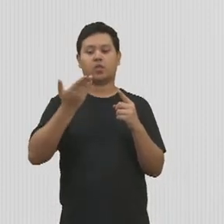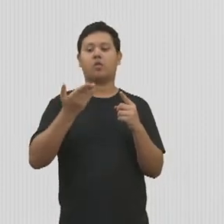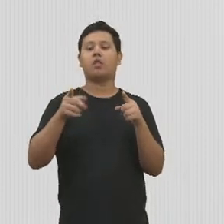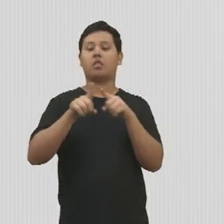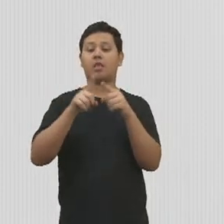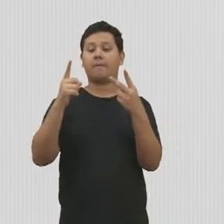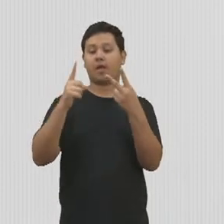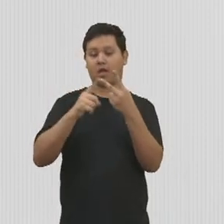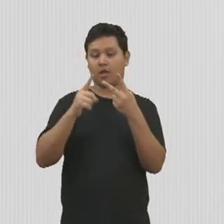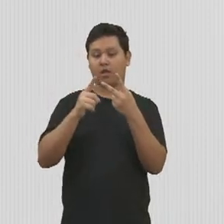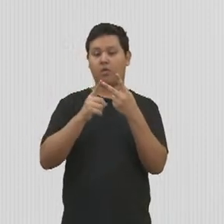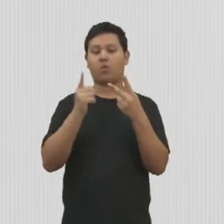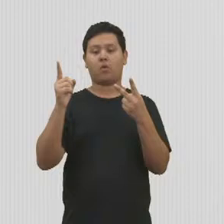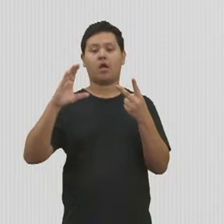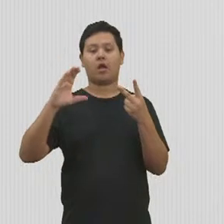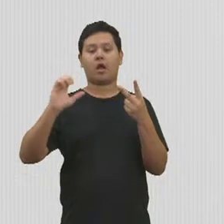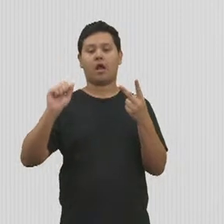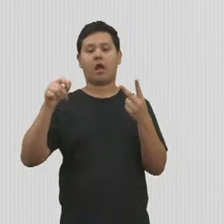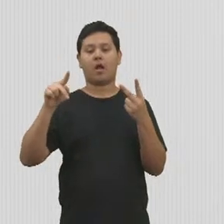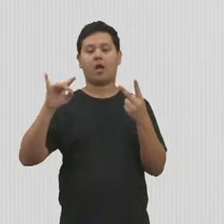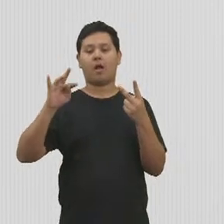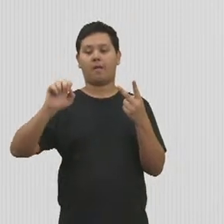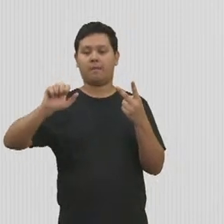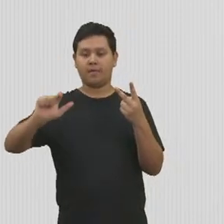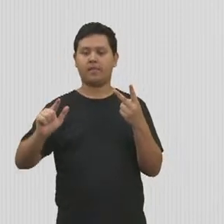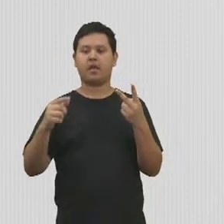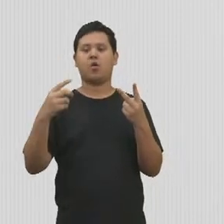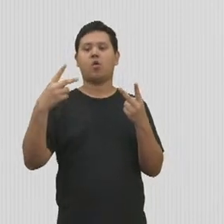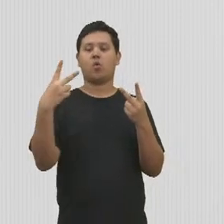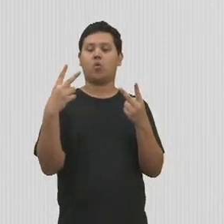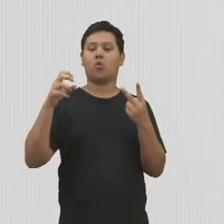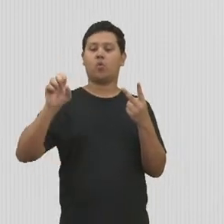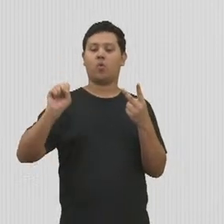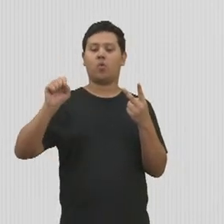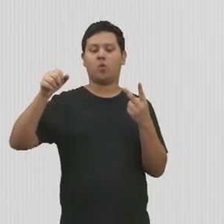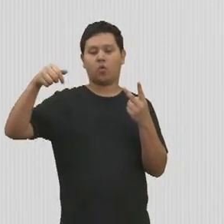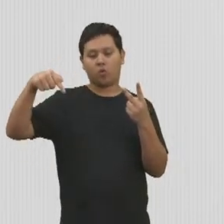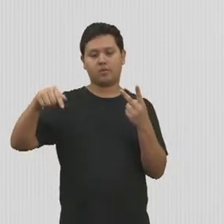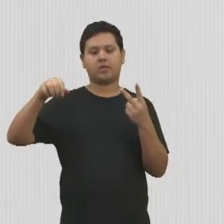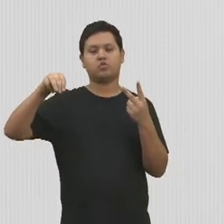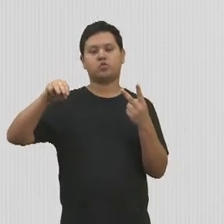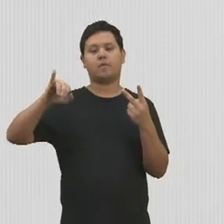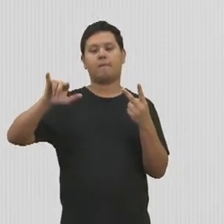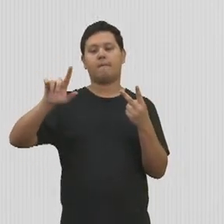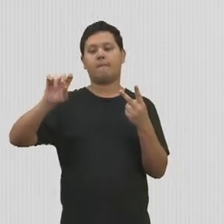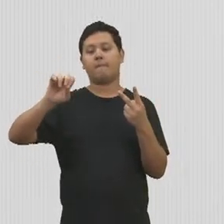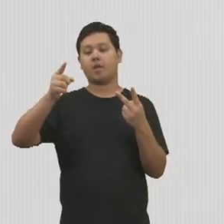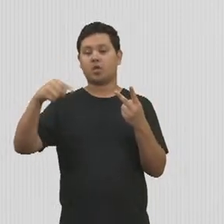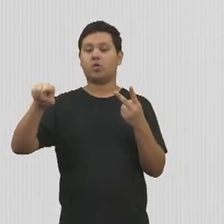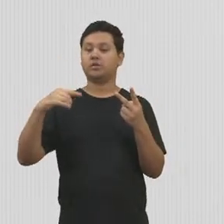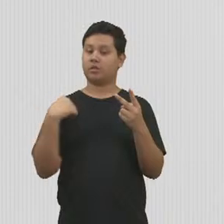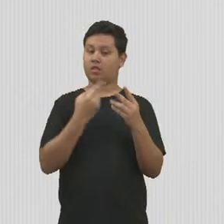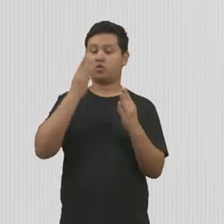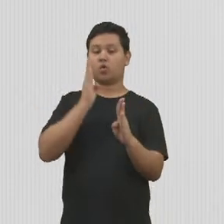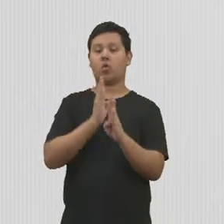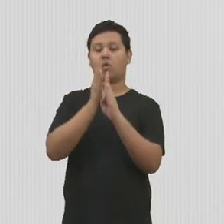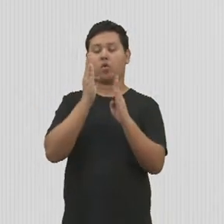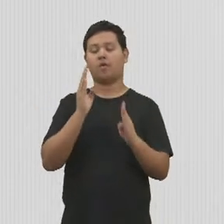de capital, que nós previmos 287 milhões, nós alcançamos 108, ou